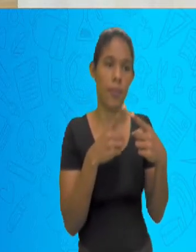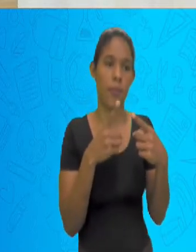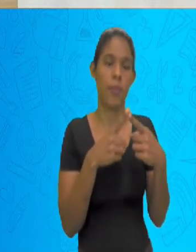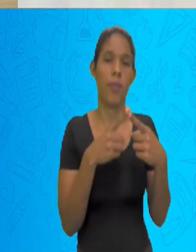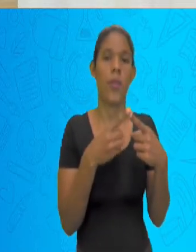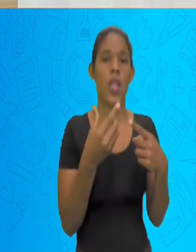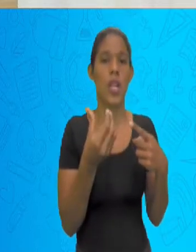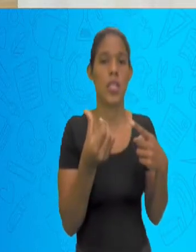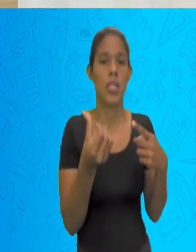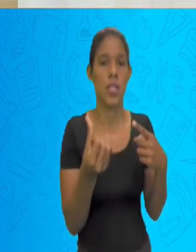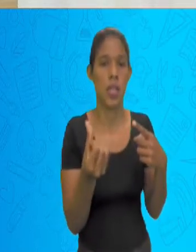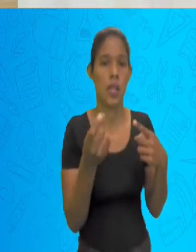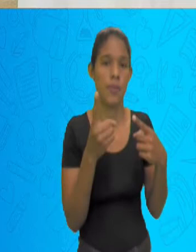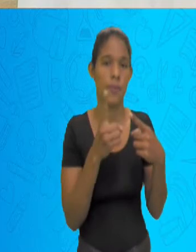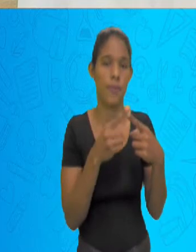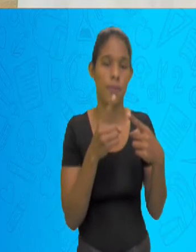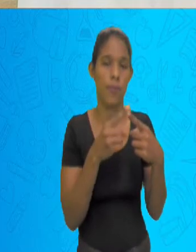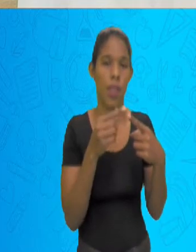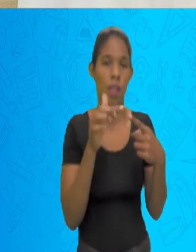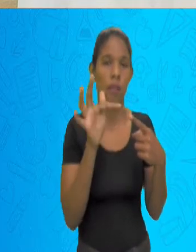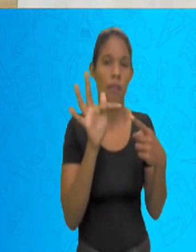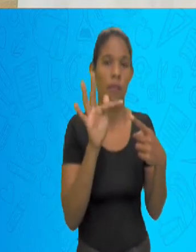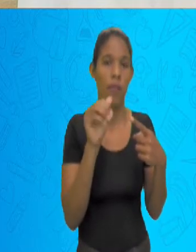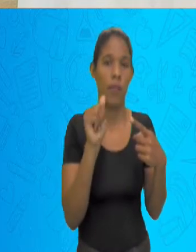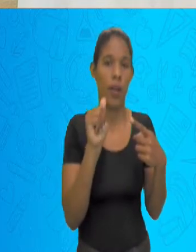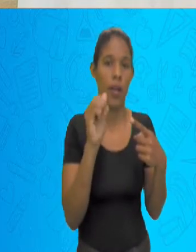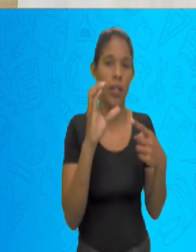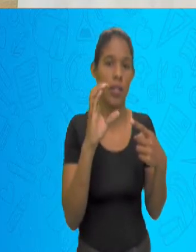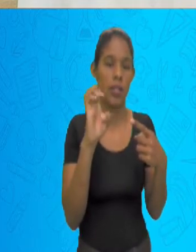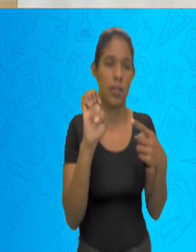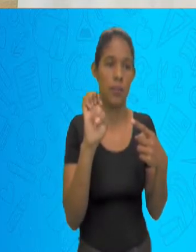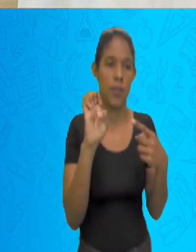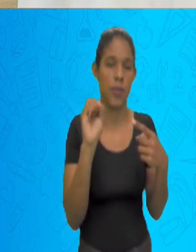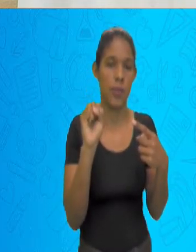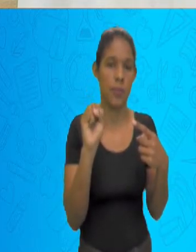tem 6 faces.